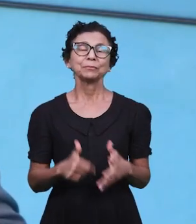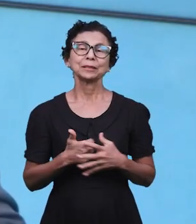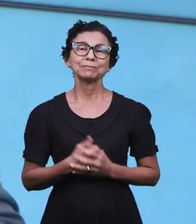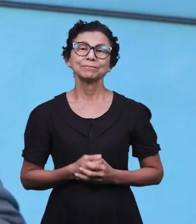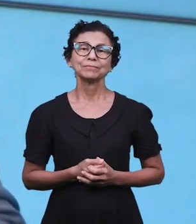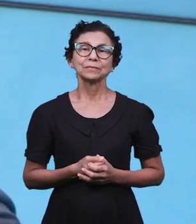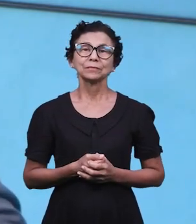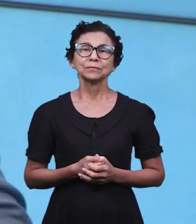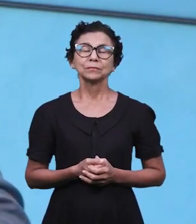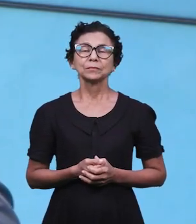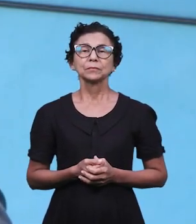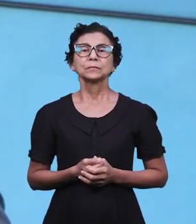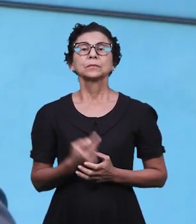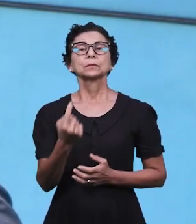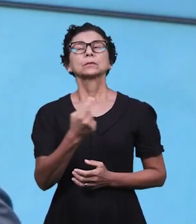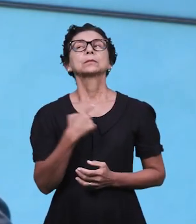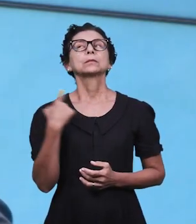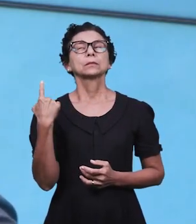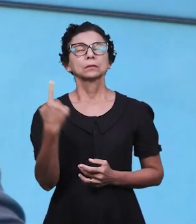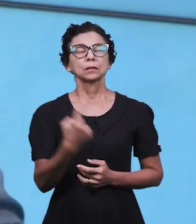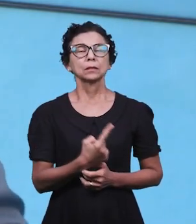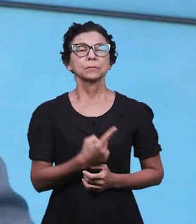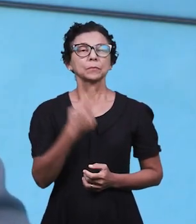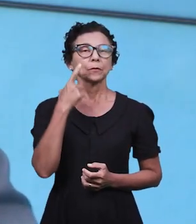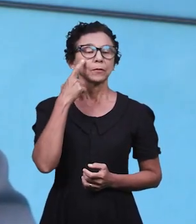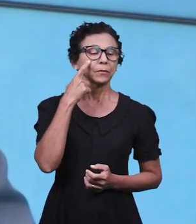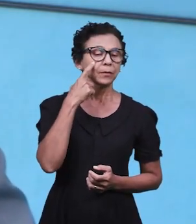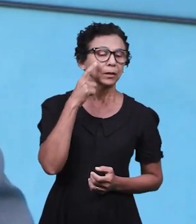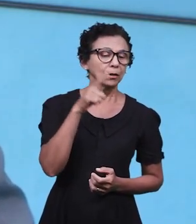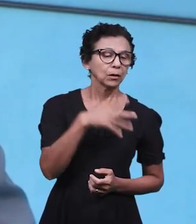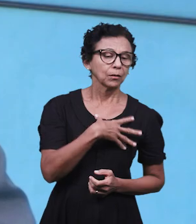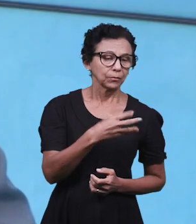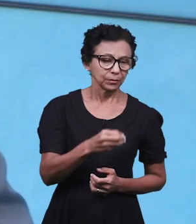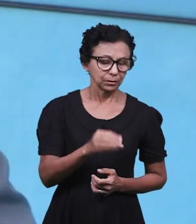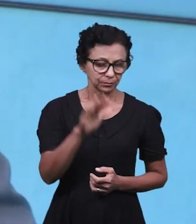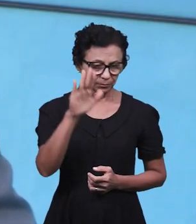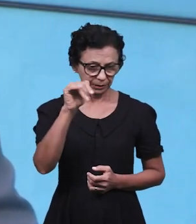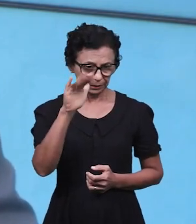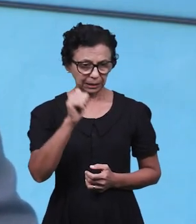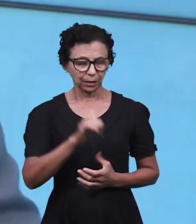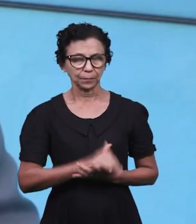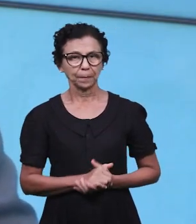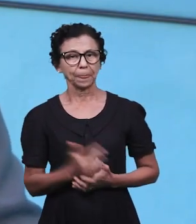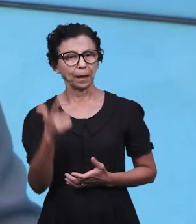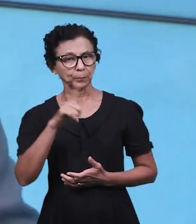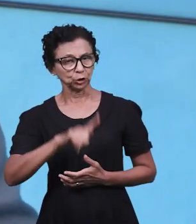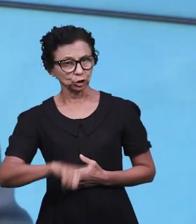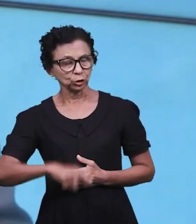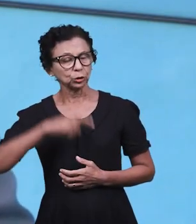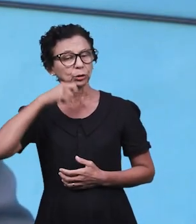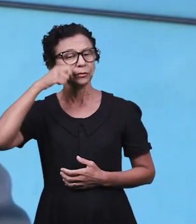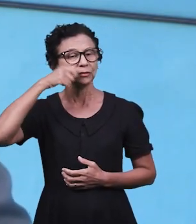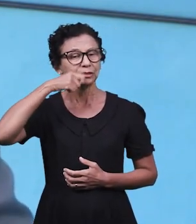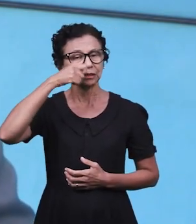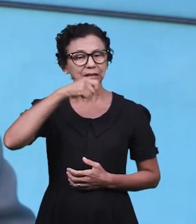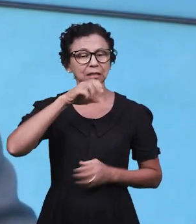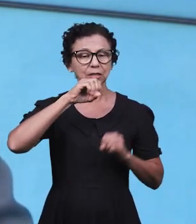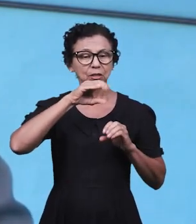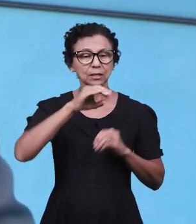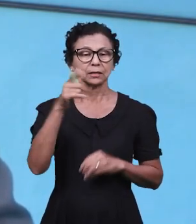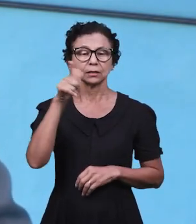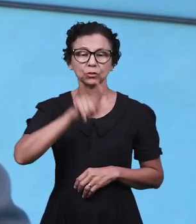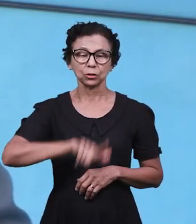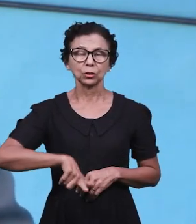precisa, como nós que somos pais, precisamos ter a supervisão. Então olha, meu filho, minha filha, vem cá, eu vou escovar de novo o